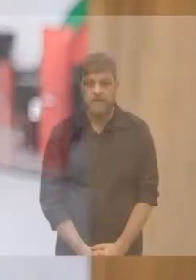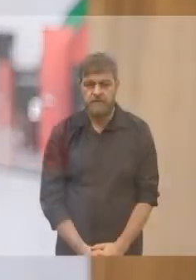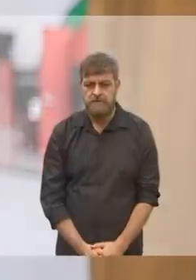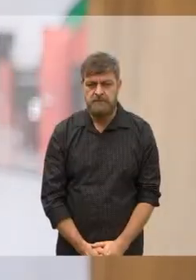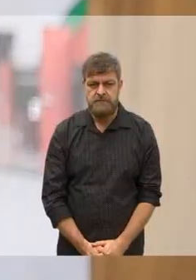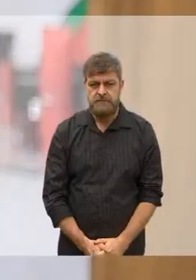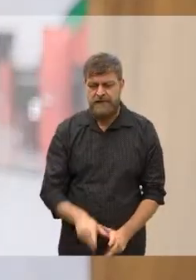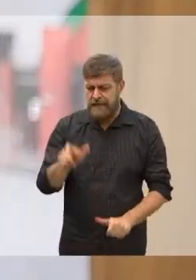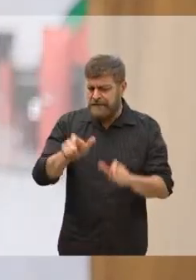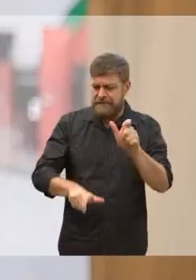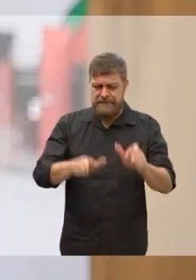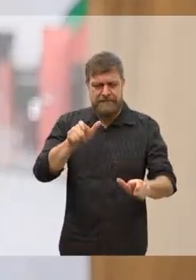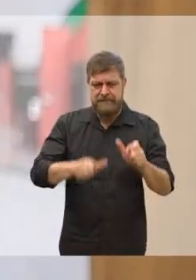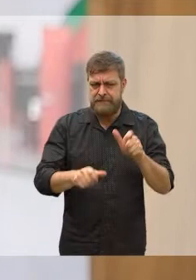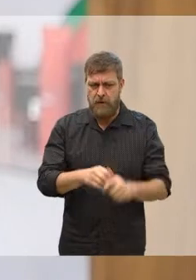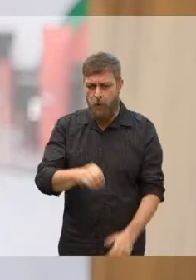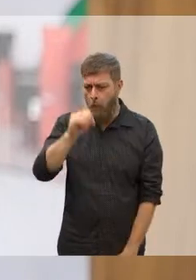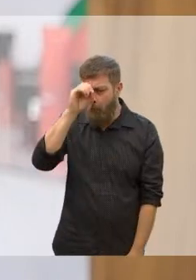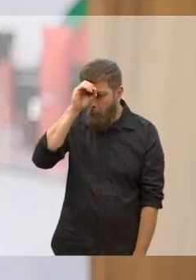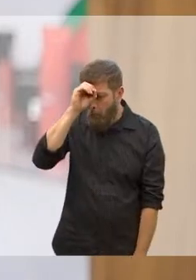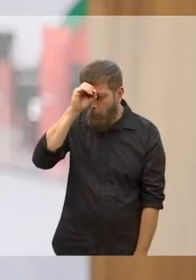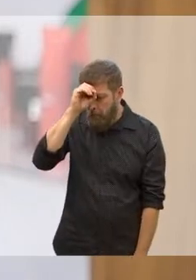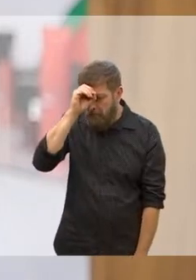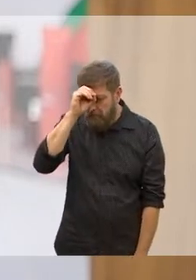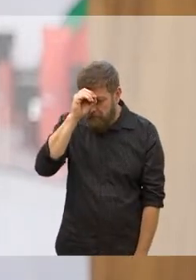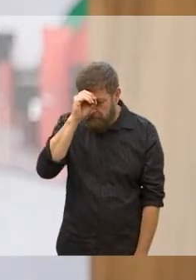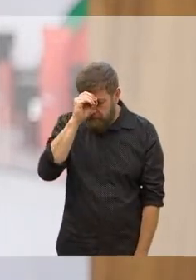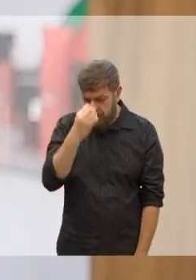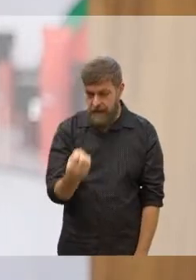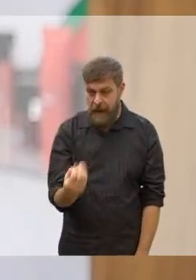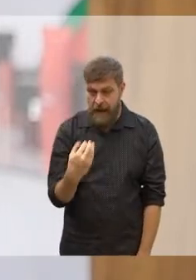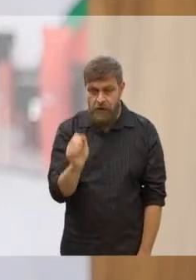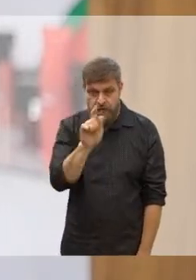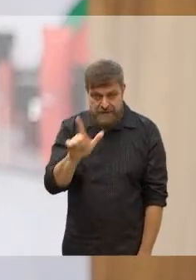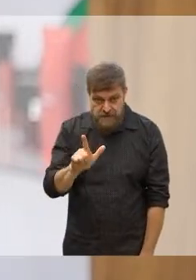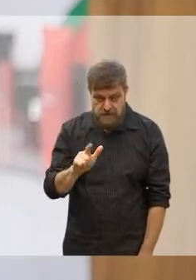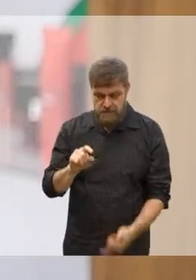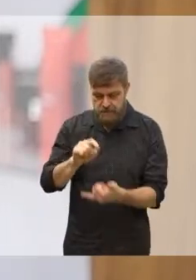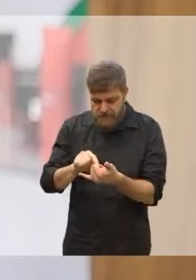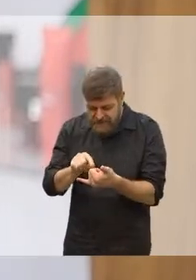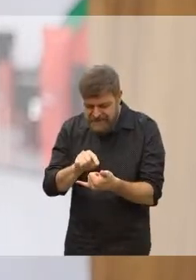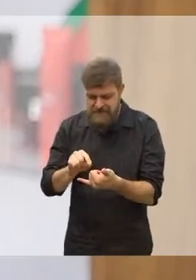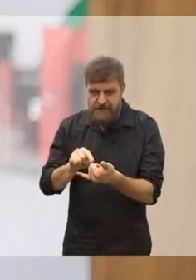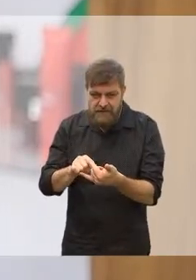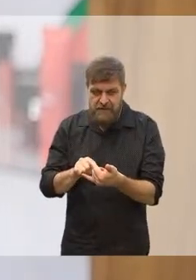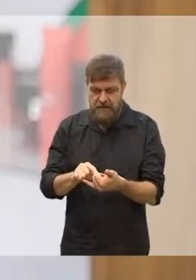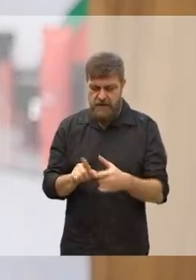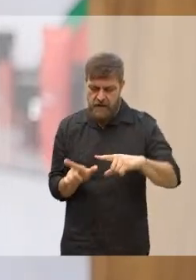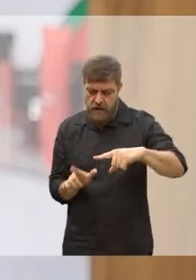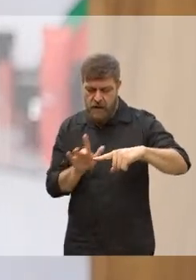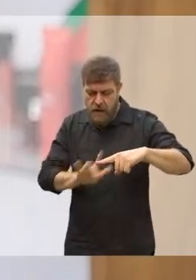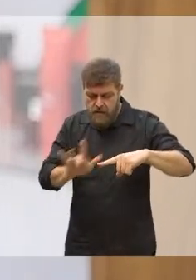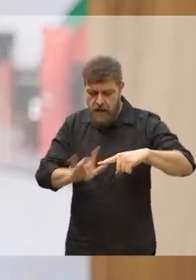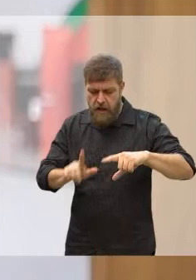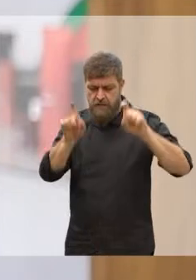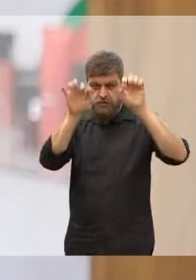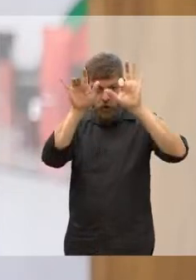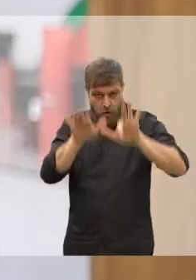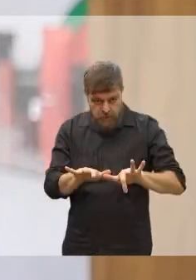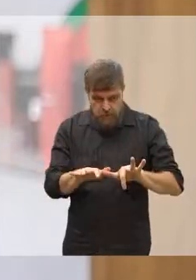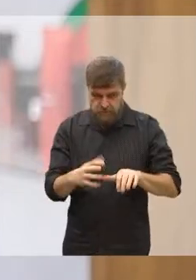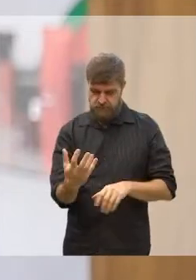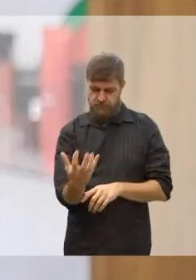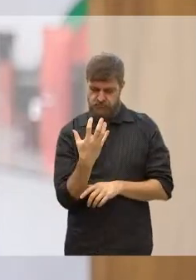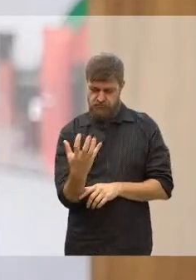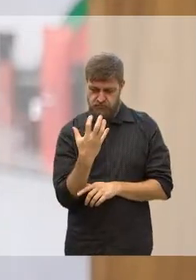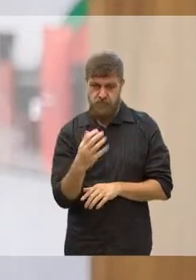Muitas pessoas não têm noção do quanto a luz azul, que é a luz emitida pelos celulares, pelos tablets, computadores